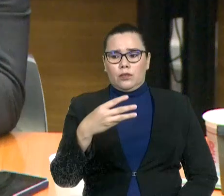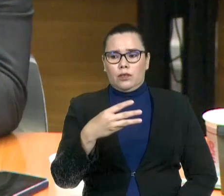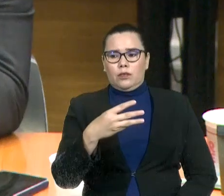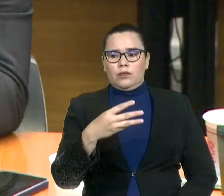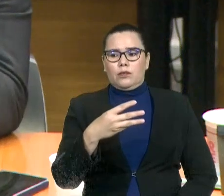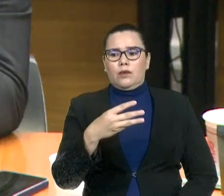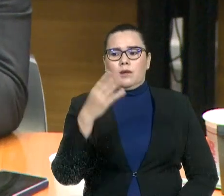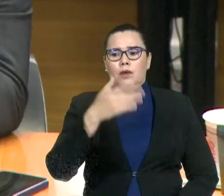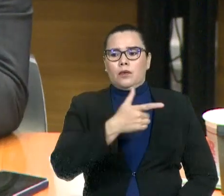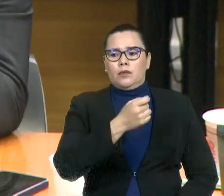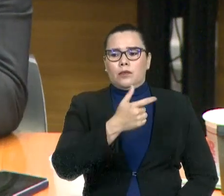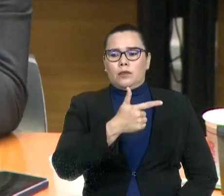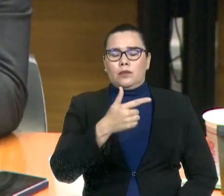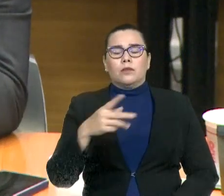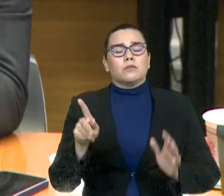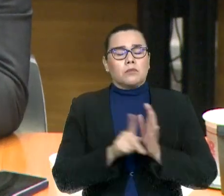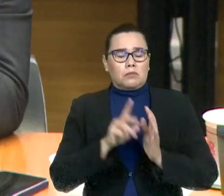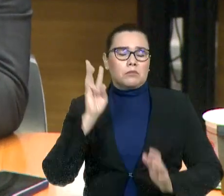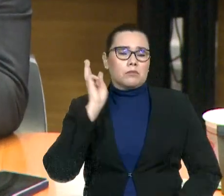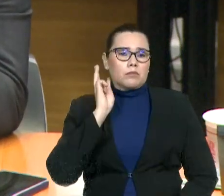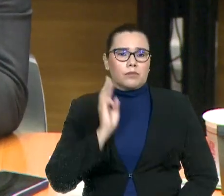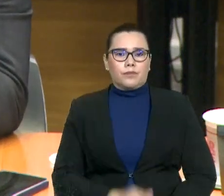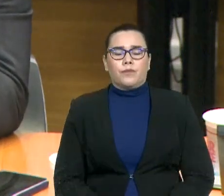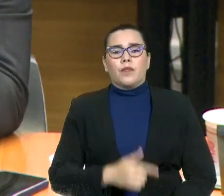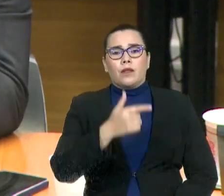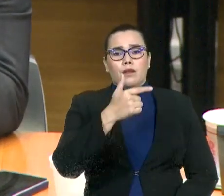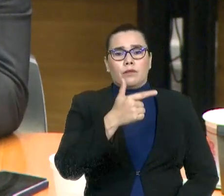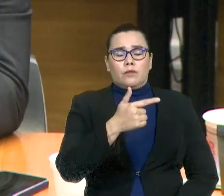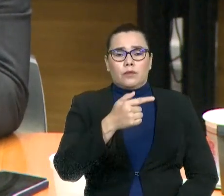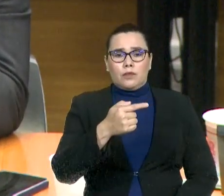2733/2023, de autoria do deputado Wellington do Curso.